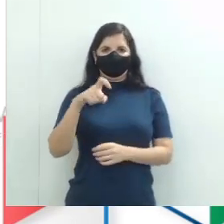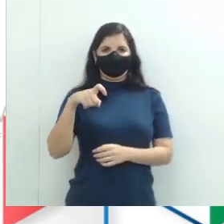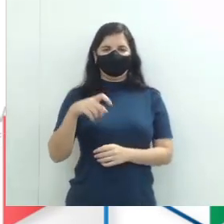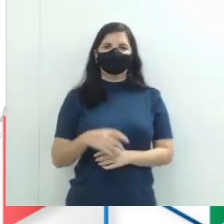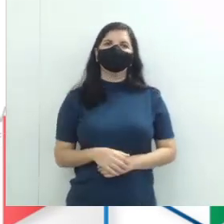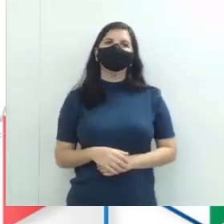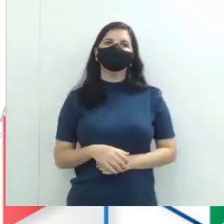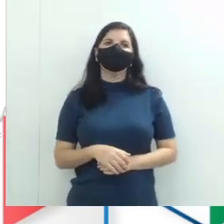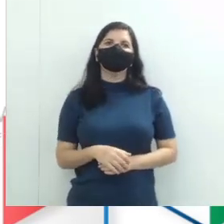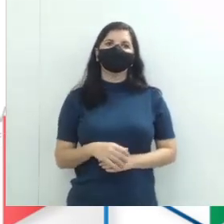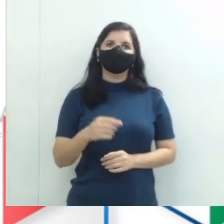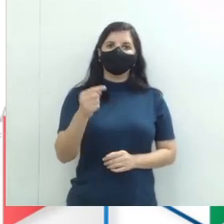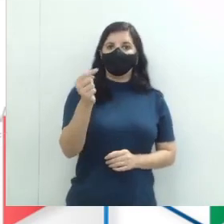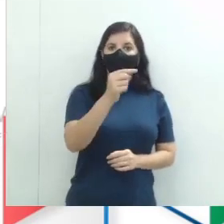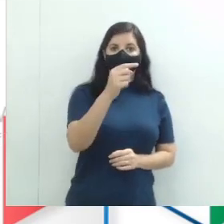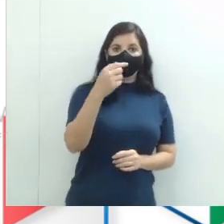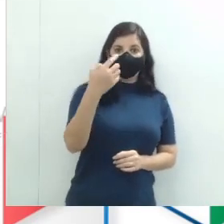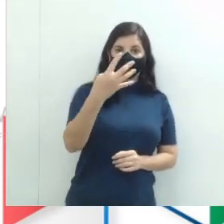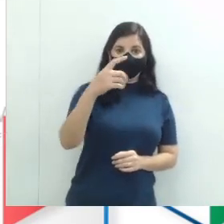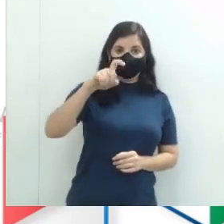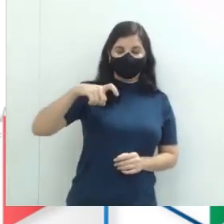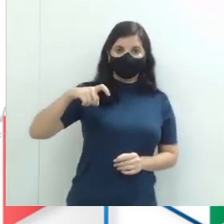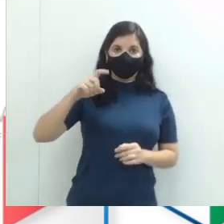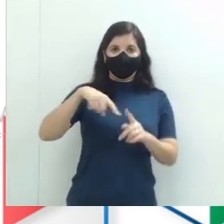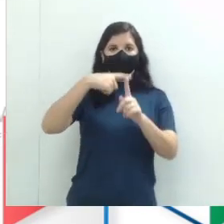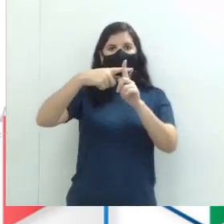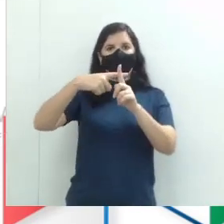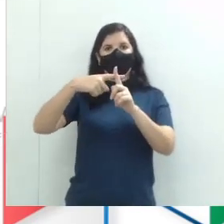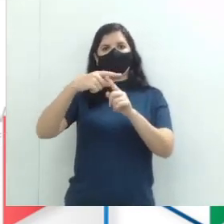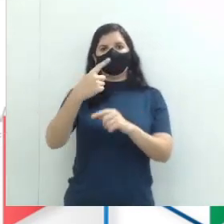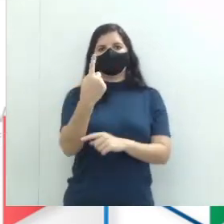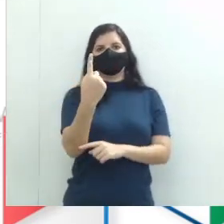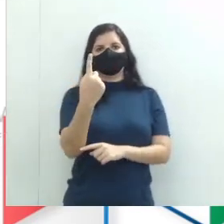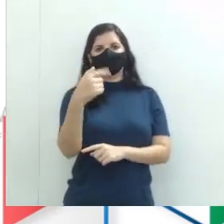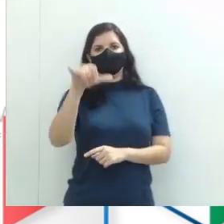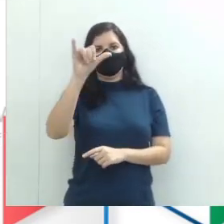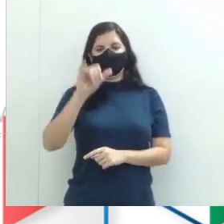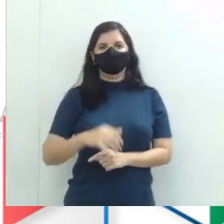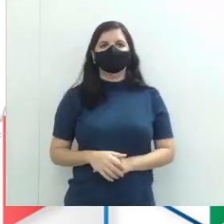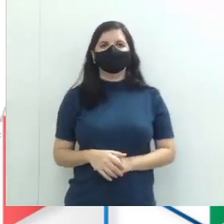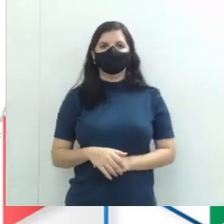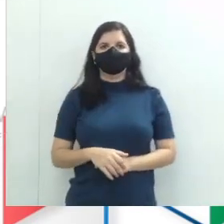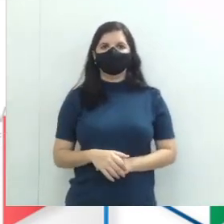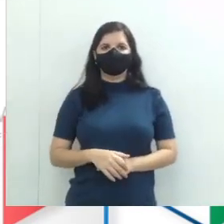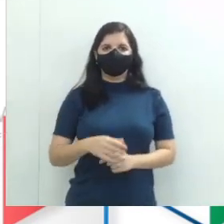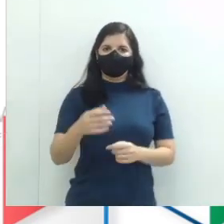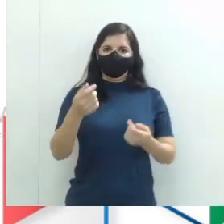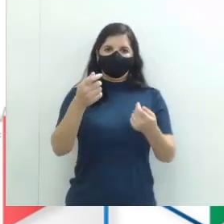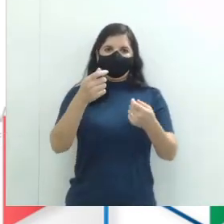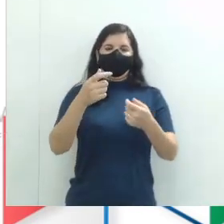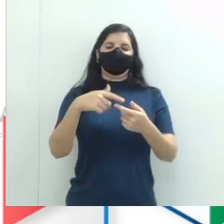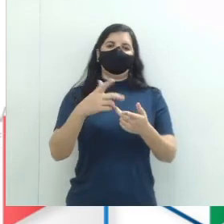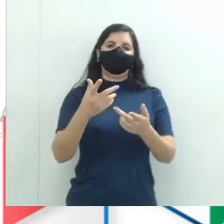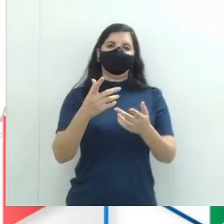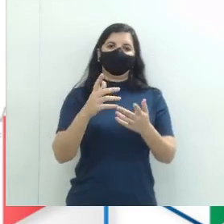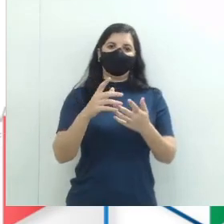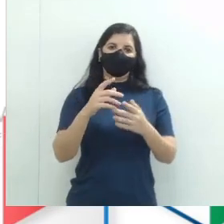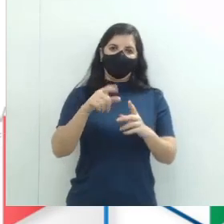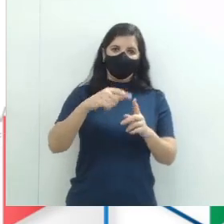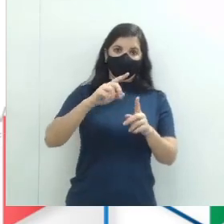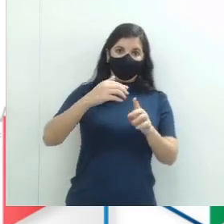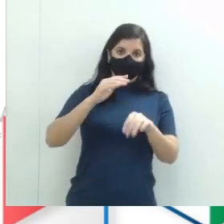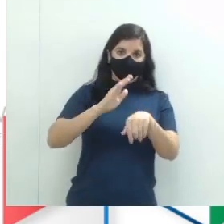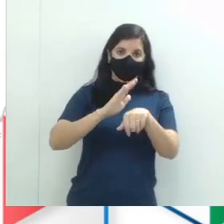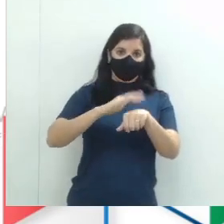Lembra, menos 4x mais 1y. Se liga, não erra. Dá o sinal do